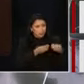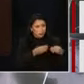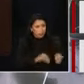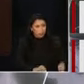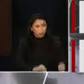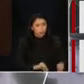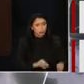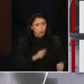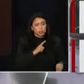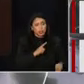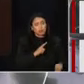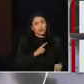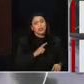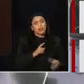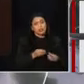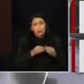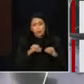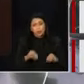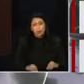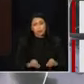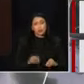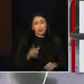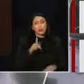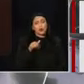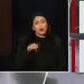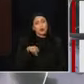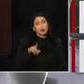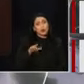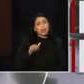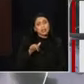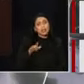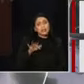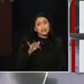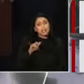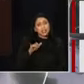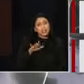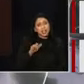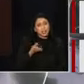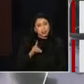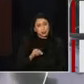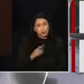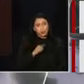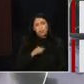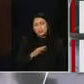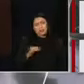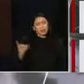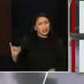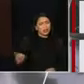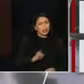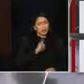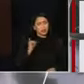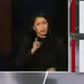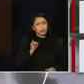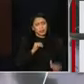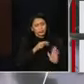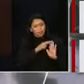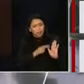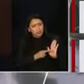dano qualificado. Para compreender essa relação, é fundamental aplicar o princípio